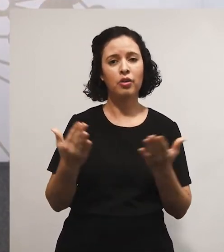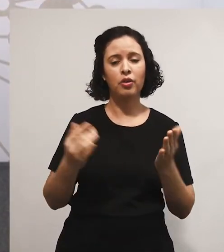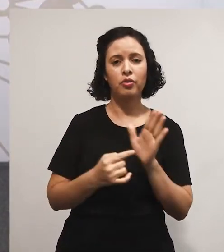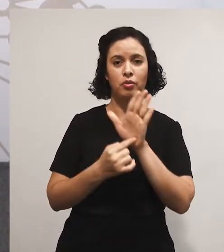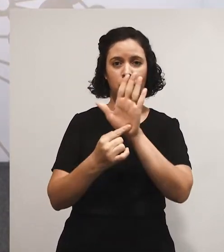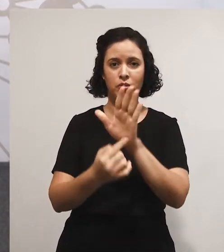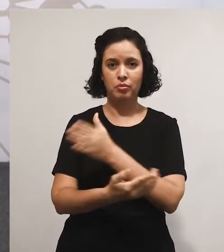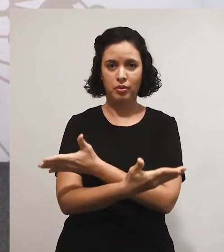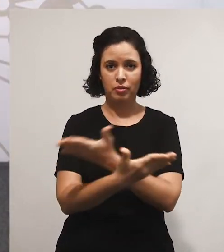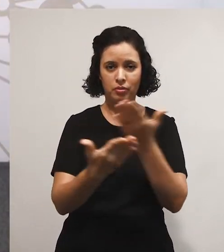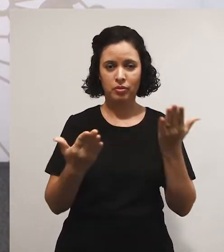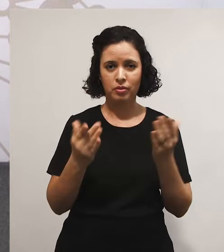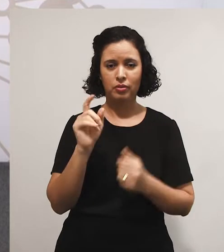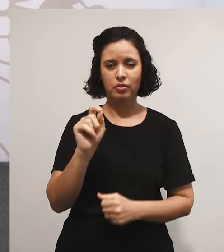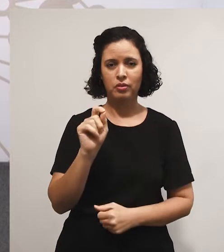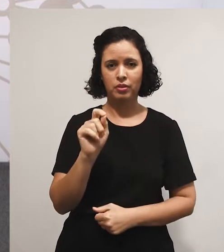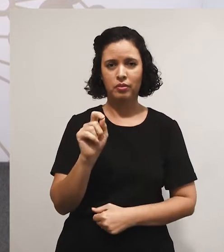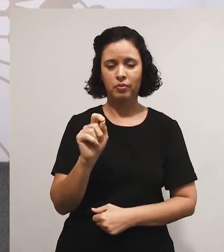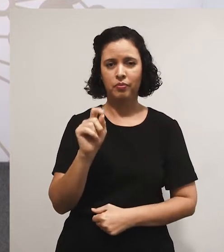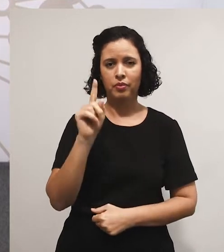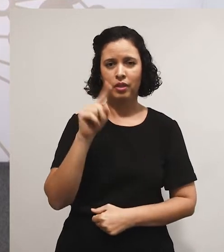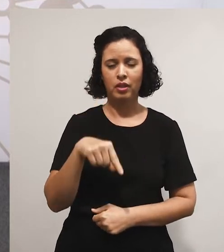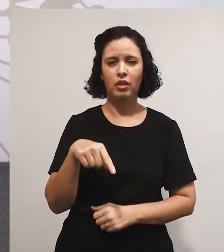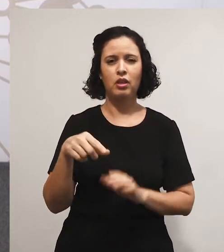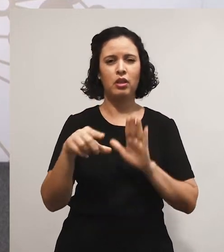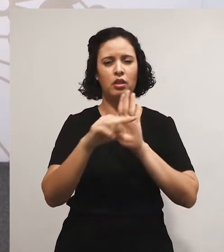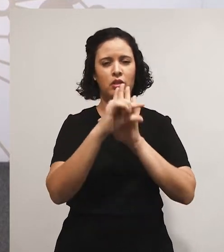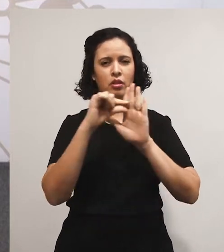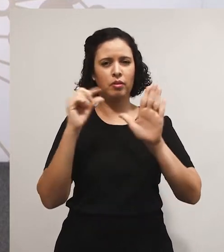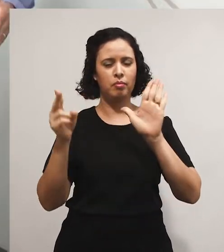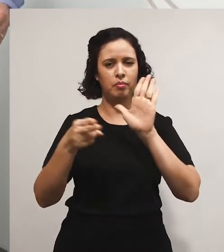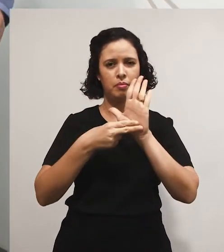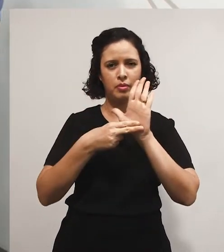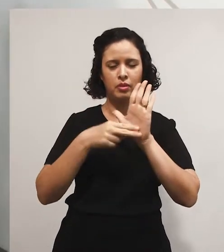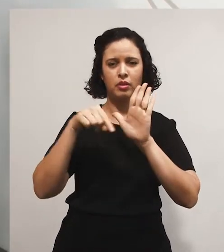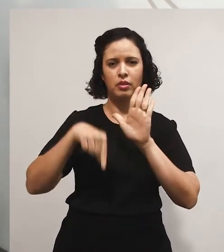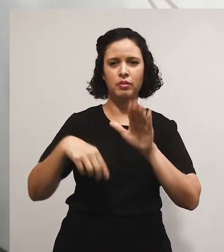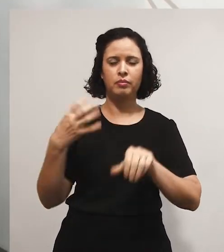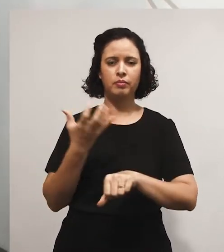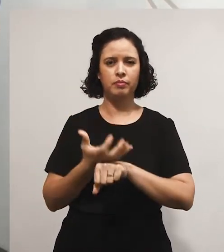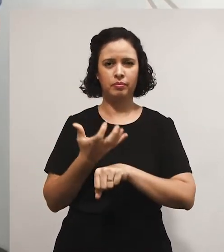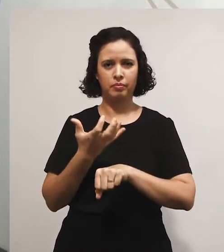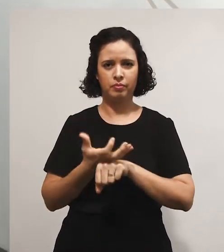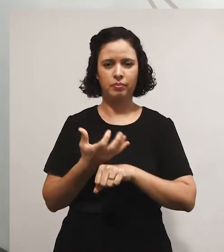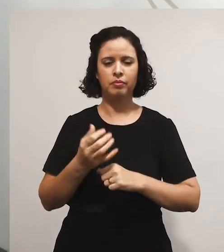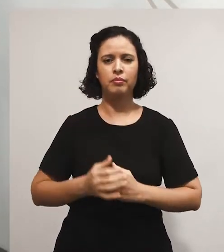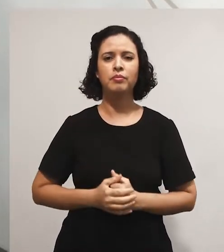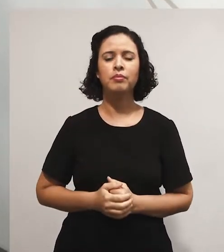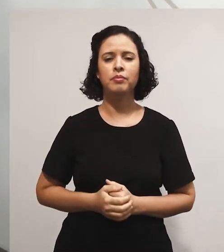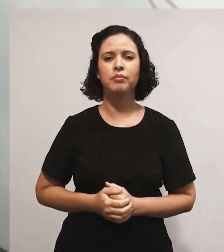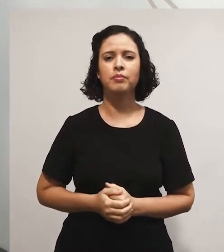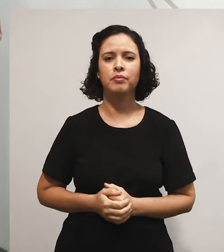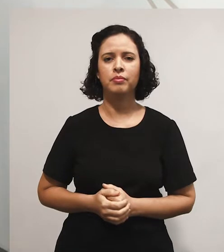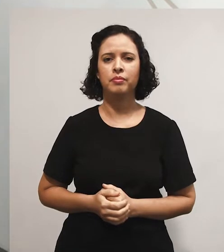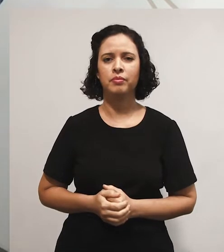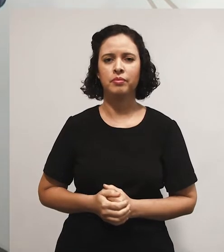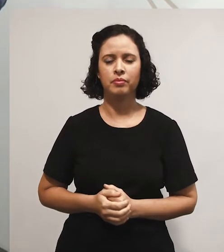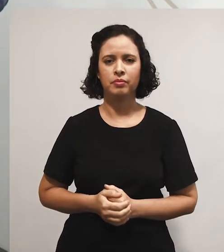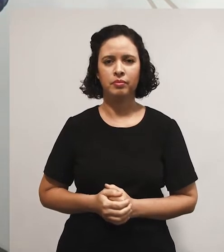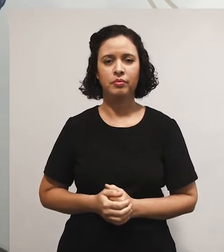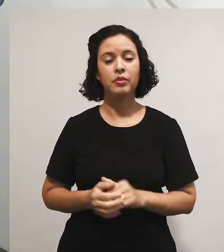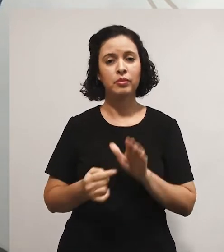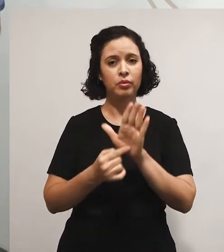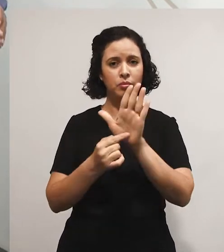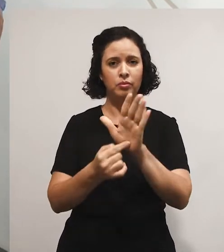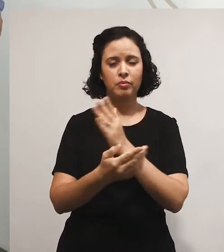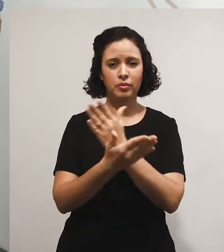apresentar para vocês a ementa da nossa disciplina. Muito bem, vamos lá. Vou trazer para